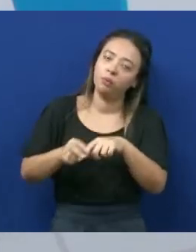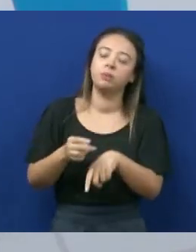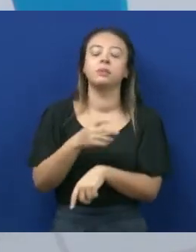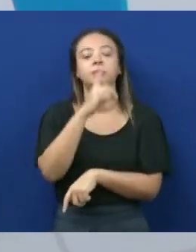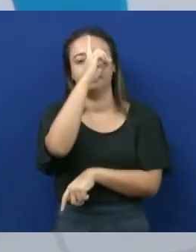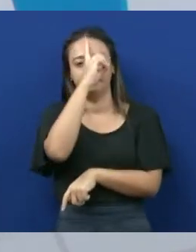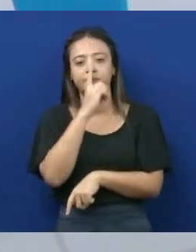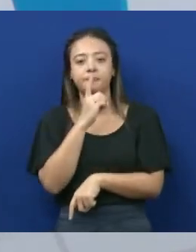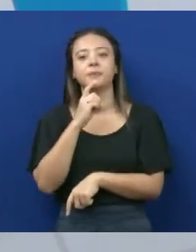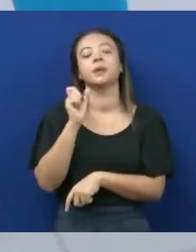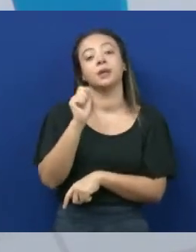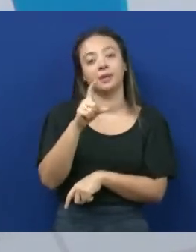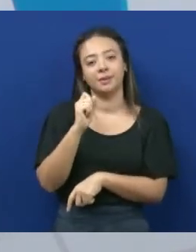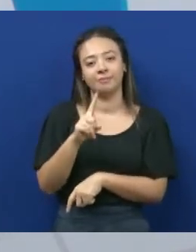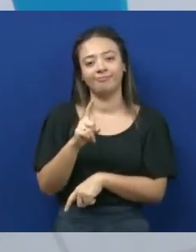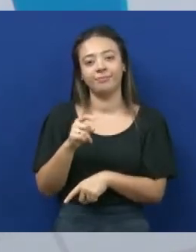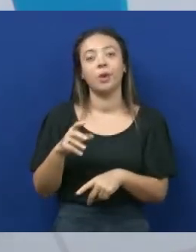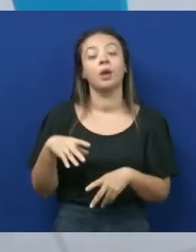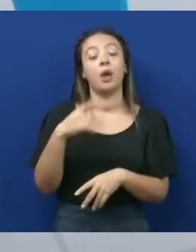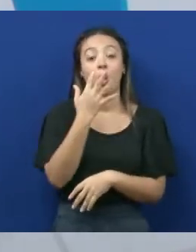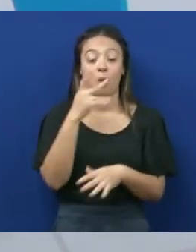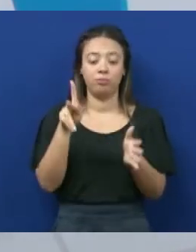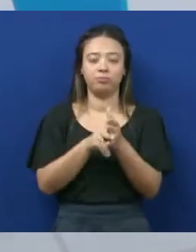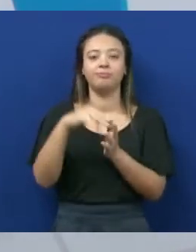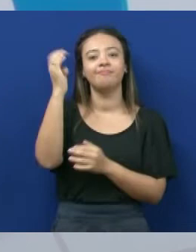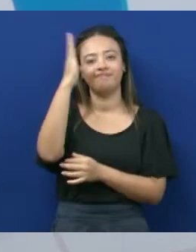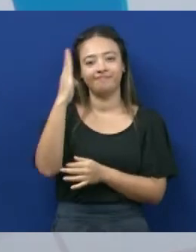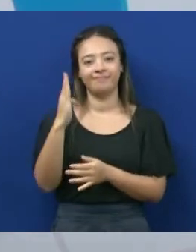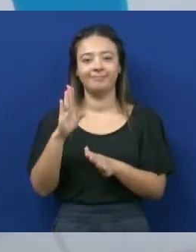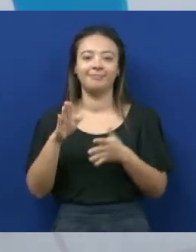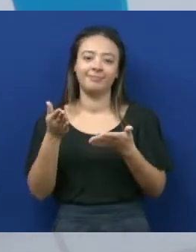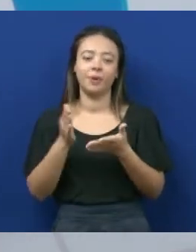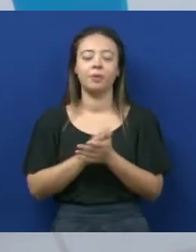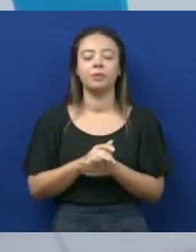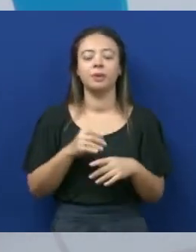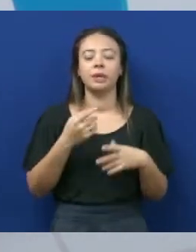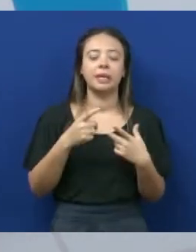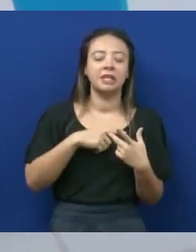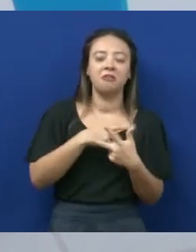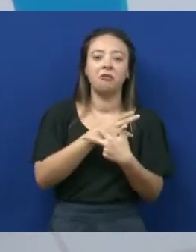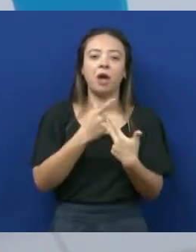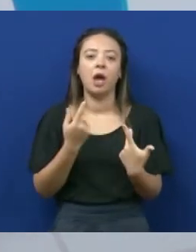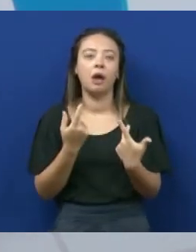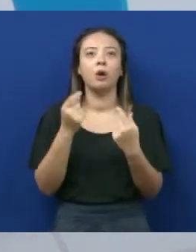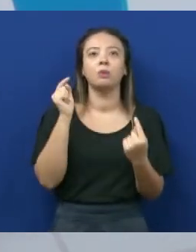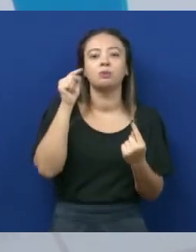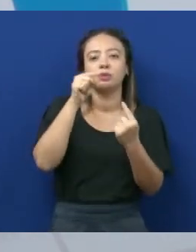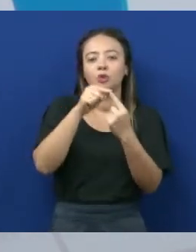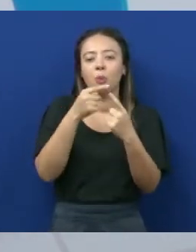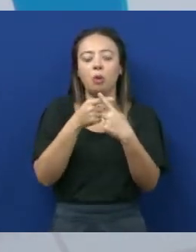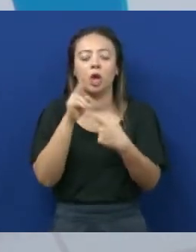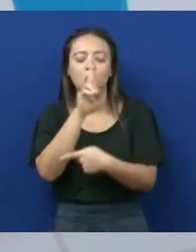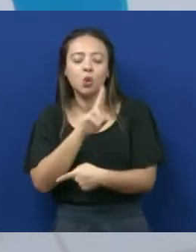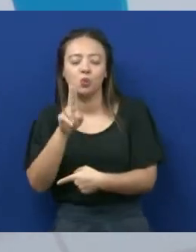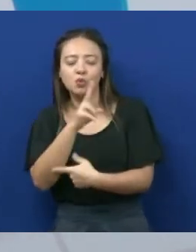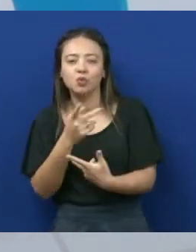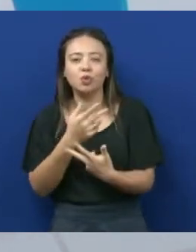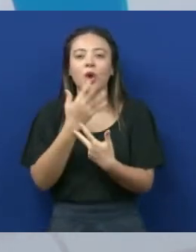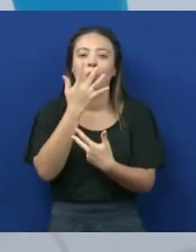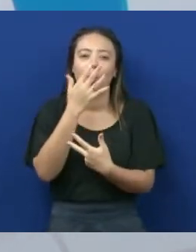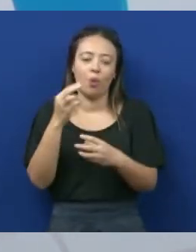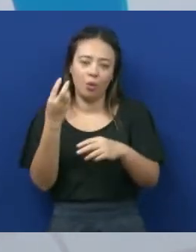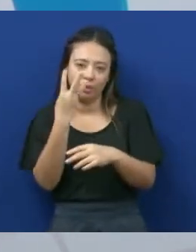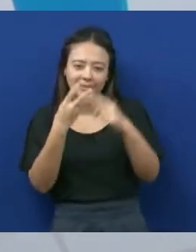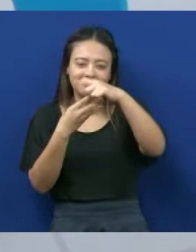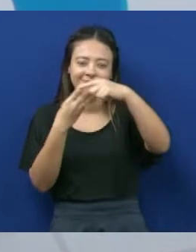São cores do Brasil, cores brasileiras, mas isso aí é uma outra história. Por que ela escolheu essas cores? Foi na época da Semana de Arte Moderna, que veio